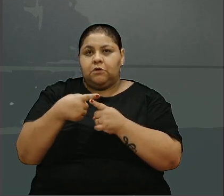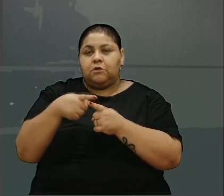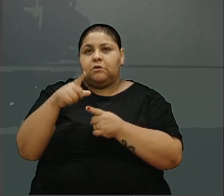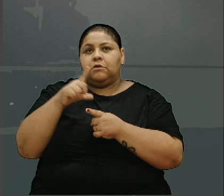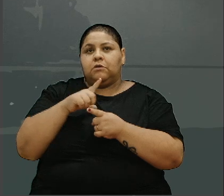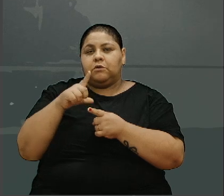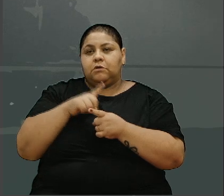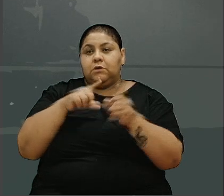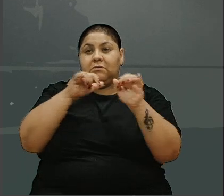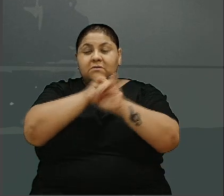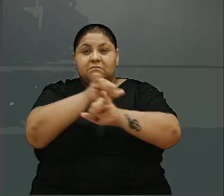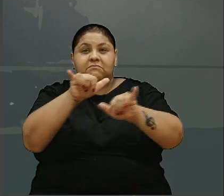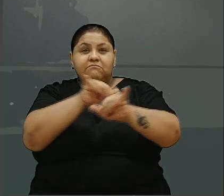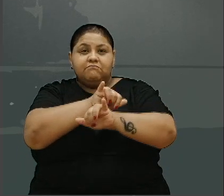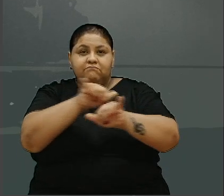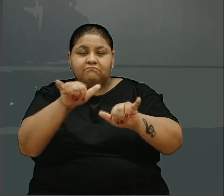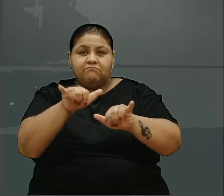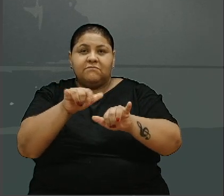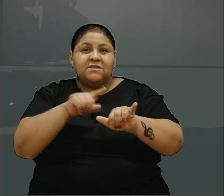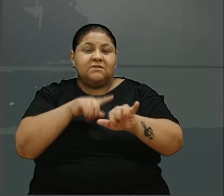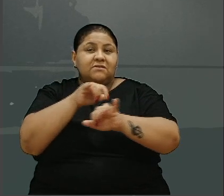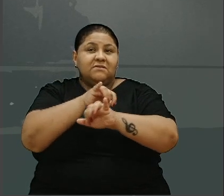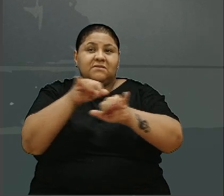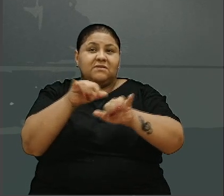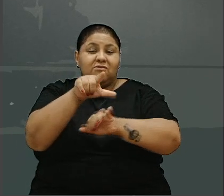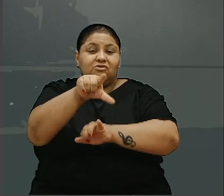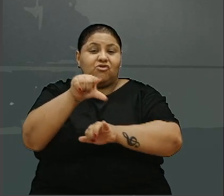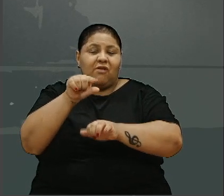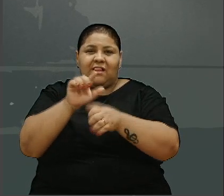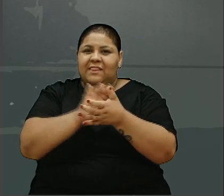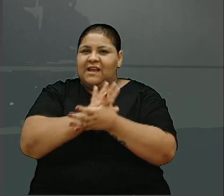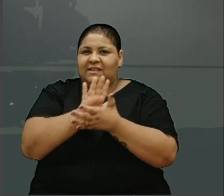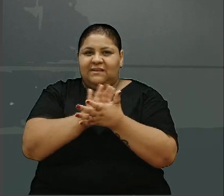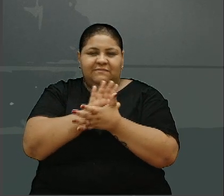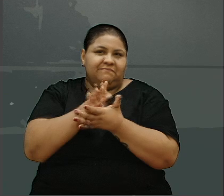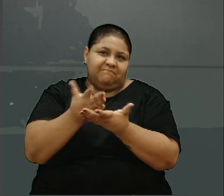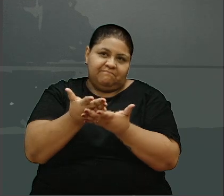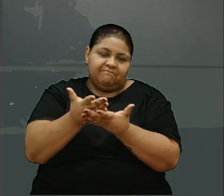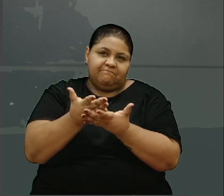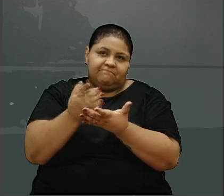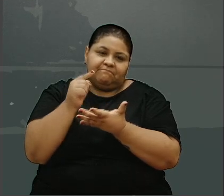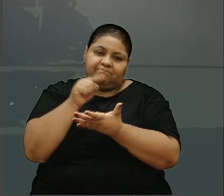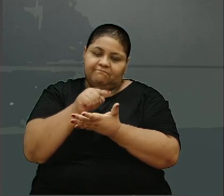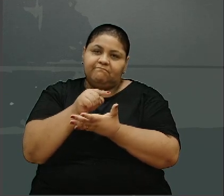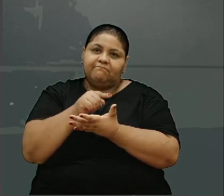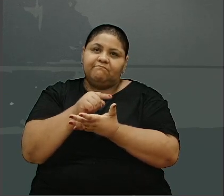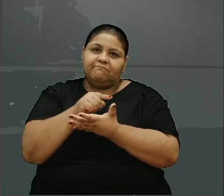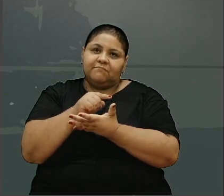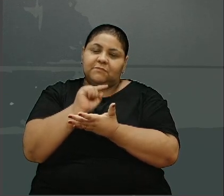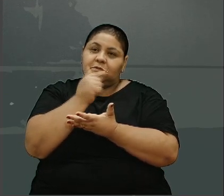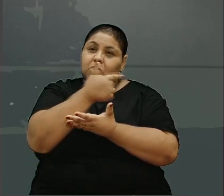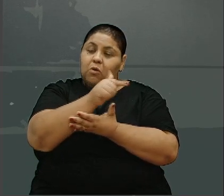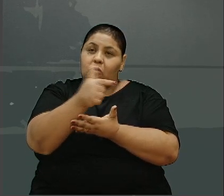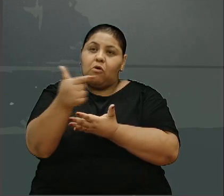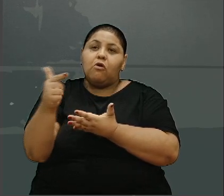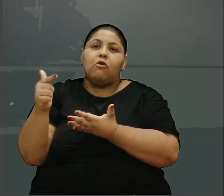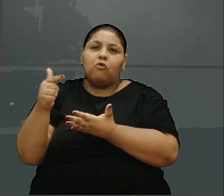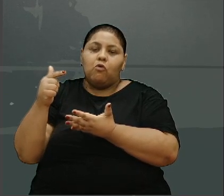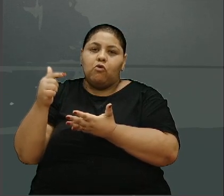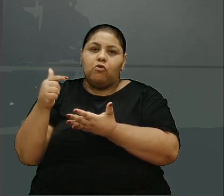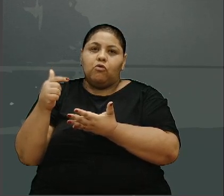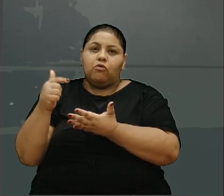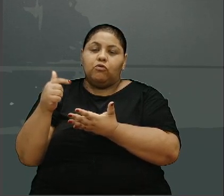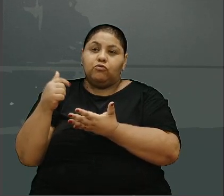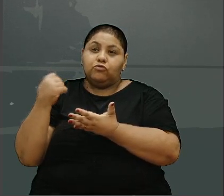os dados, e sem dados não se toma decisões. Então, isso é uma outra situação importante